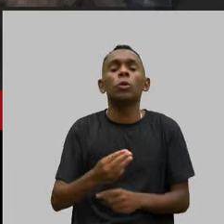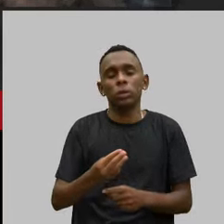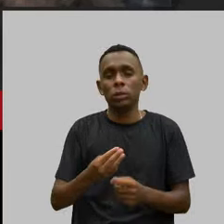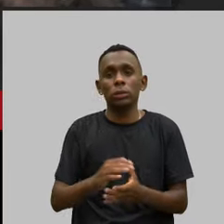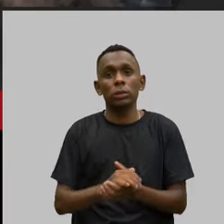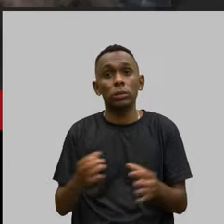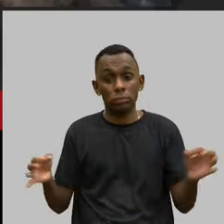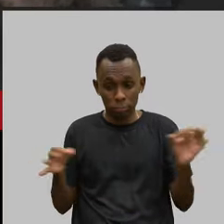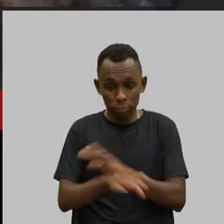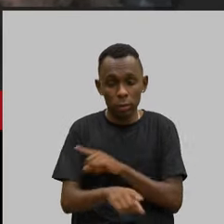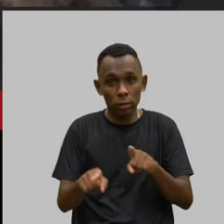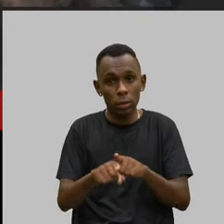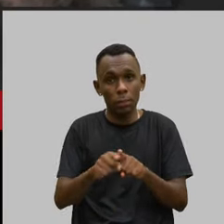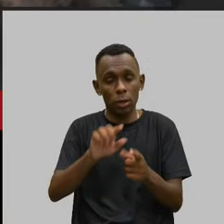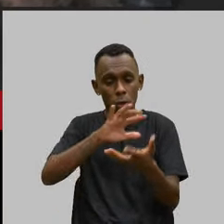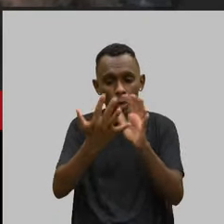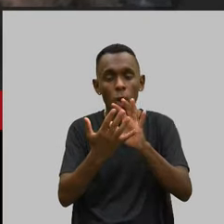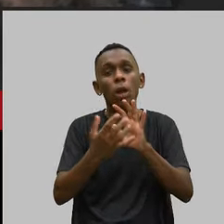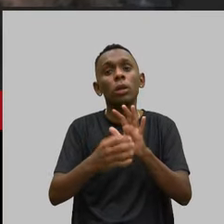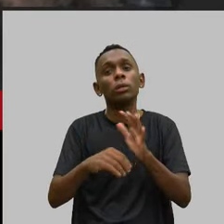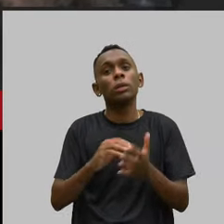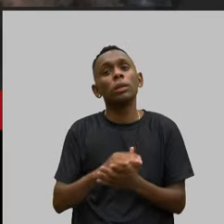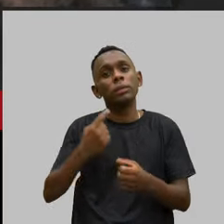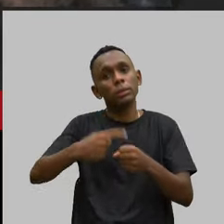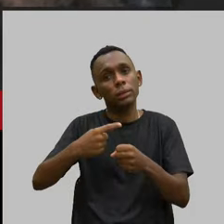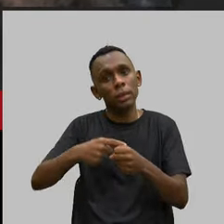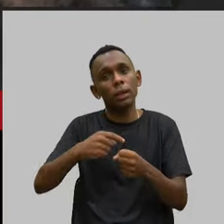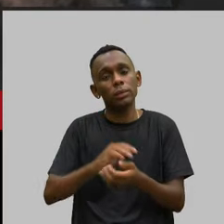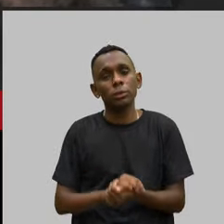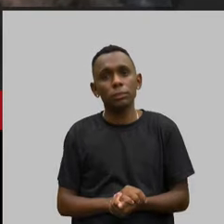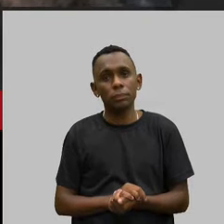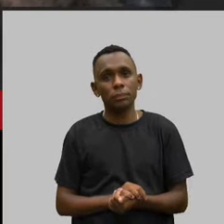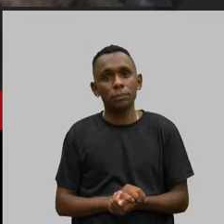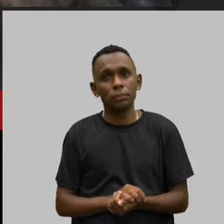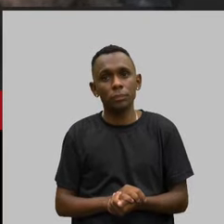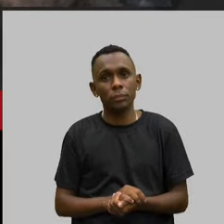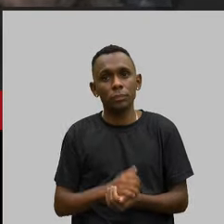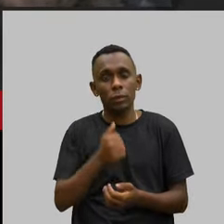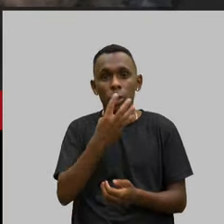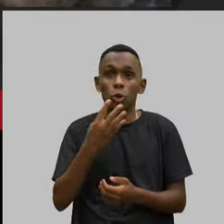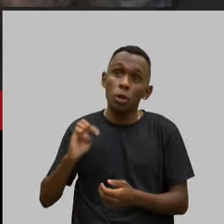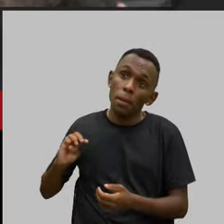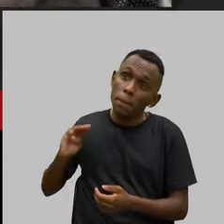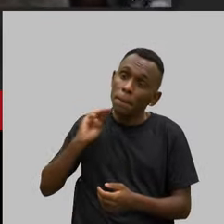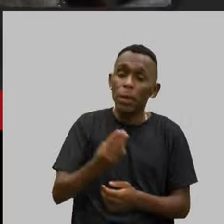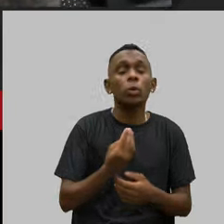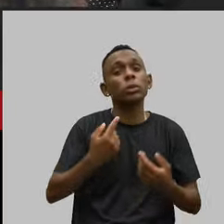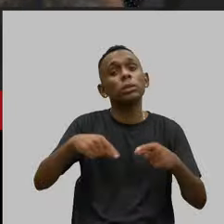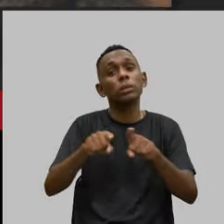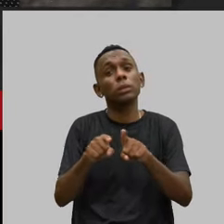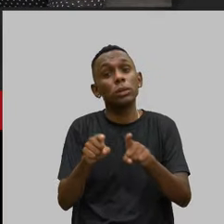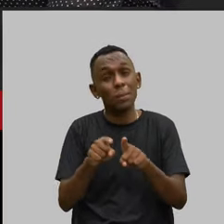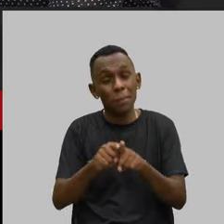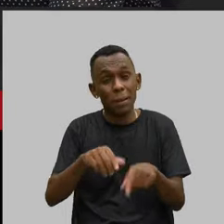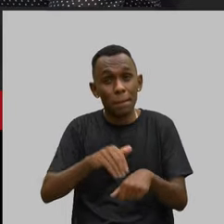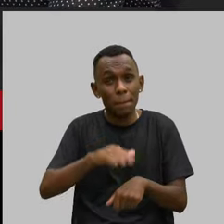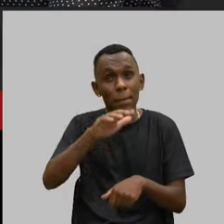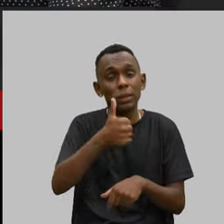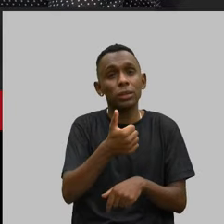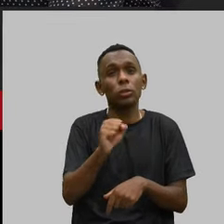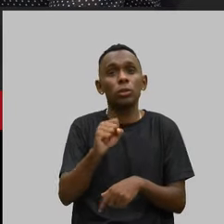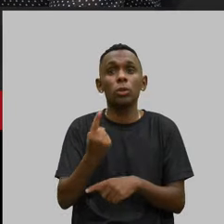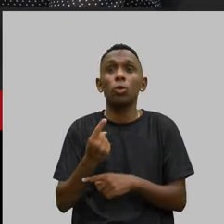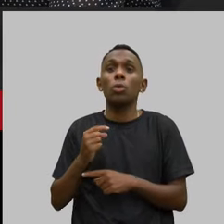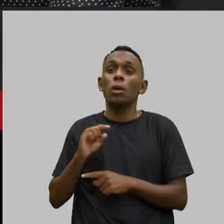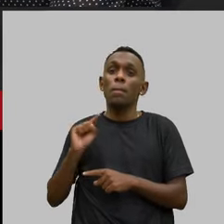obra da reforma da OBS Serra Azul e Mateus Leme totalizando 14 milhões a gente teve mais de 131.000 beneficiários